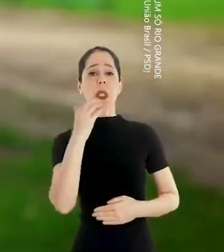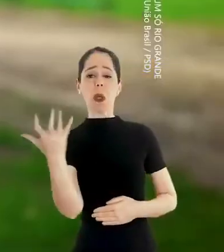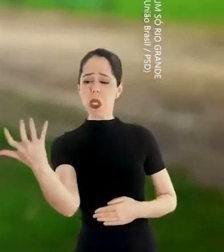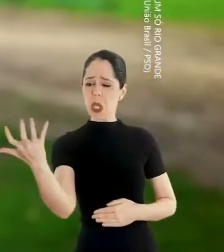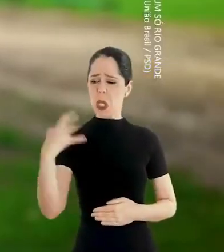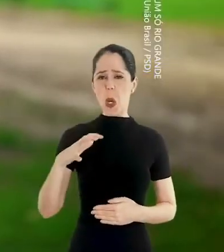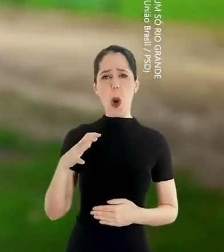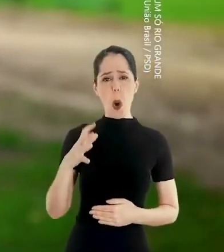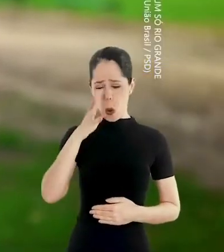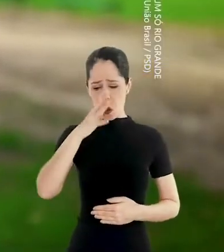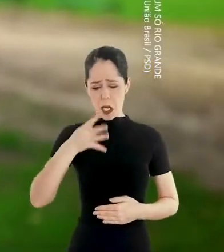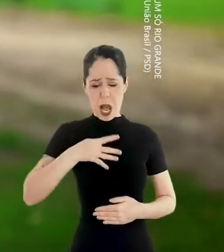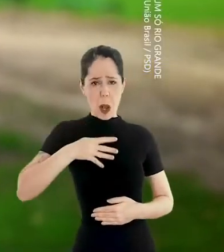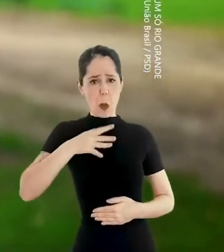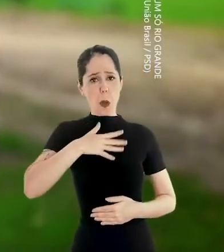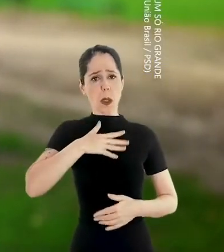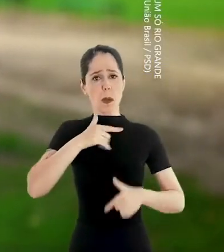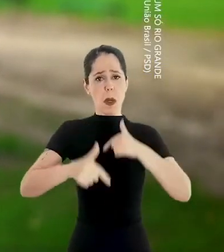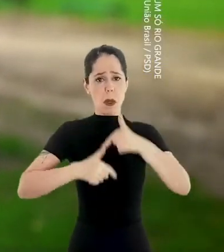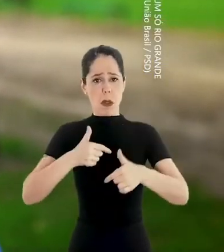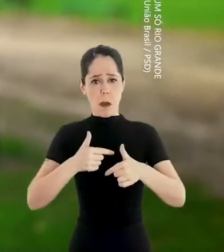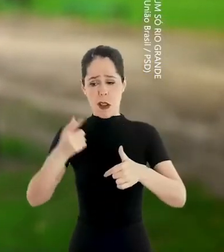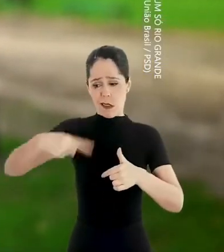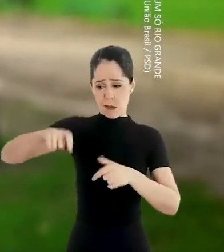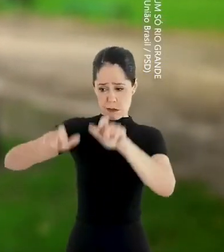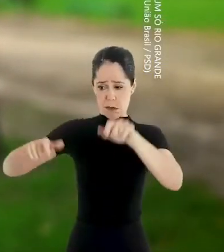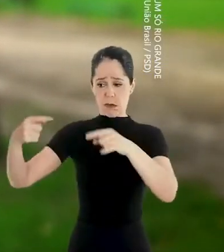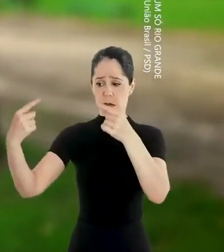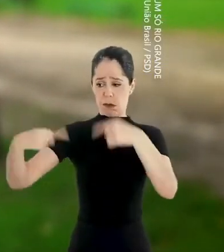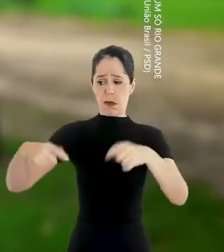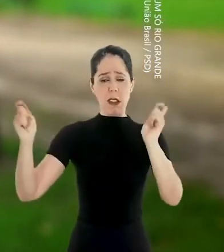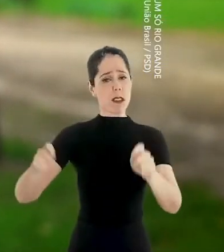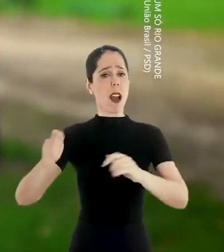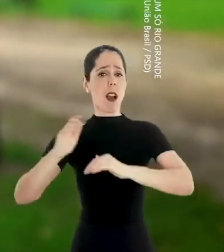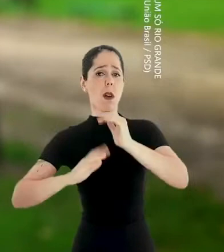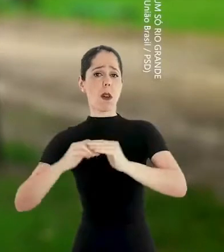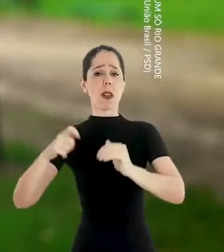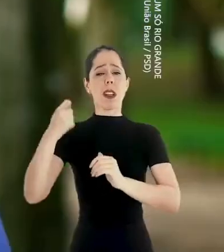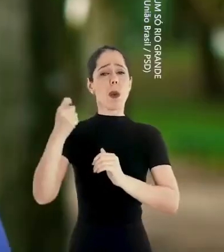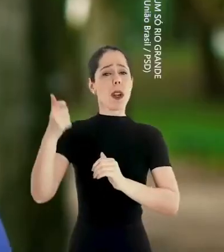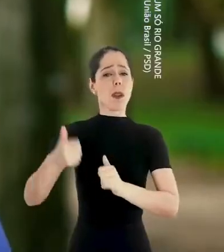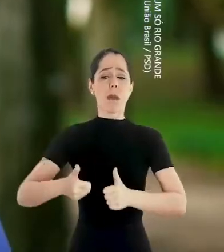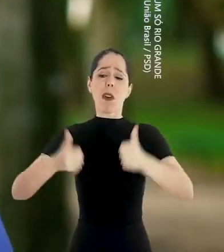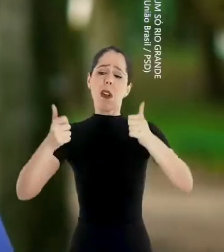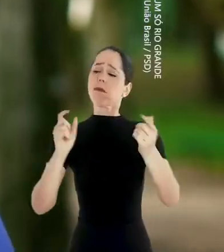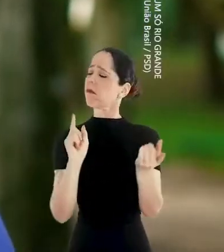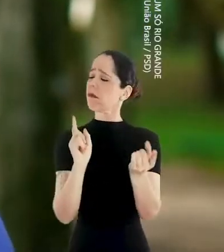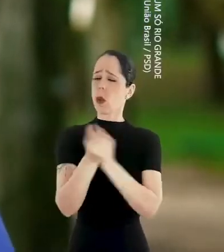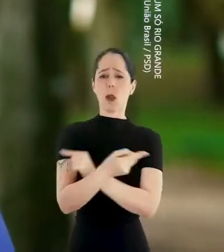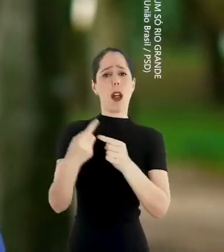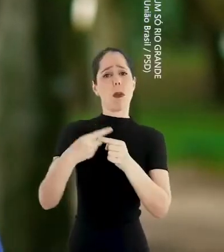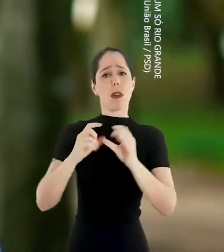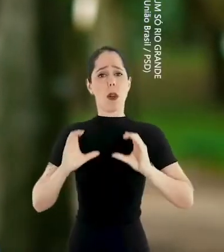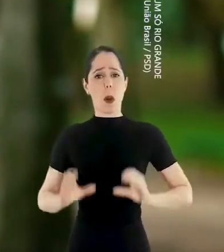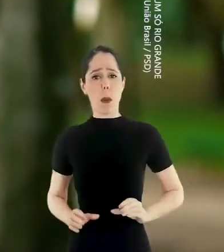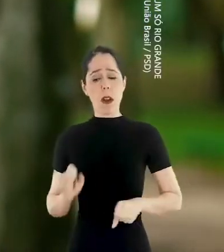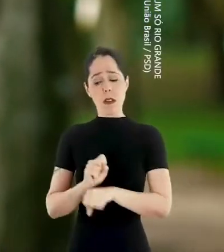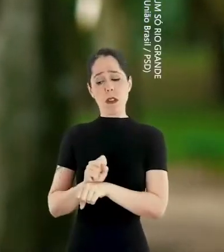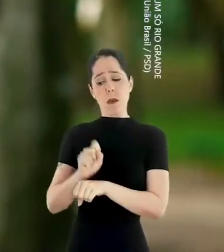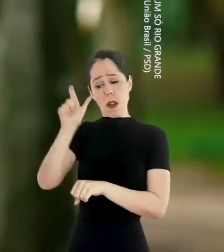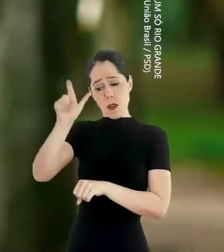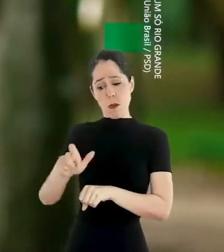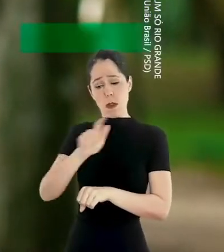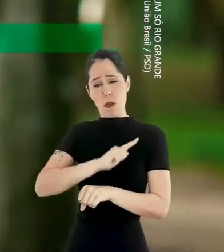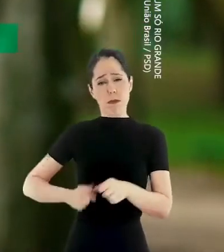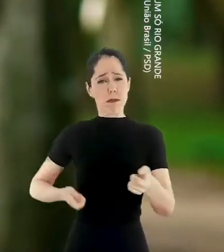Não é atacando e tentando desfazer o meu trabalho que os meus adversários vão fazer um Rio Grande melhor. Ao contrário, a atitude que se espera de um